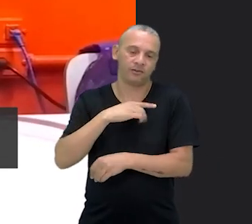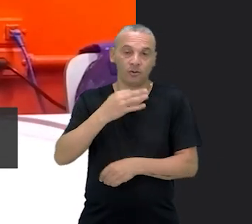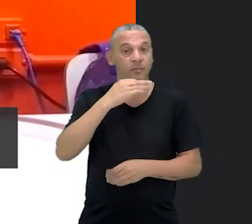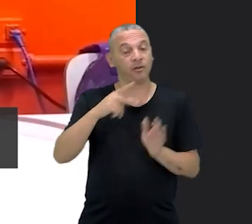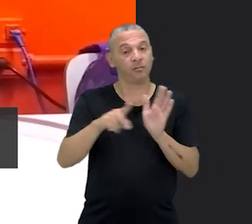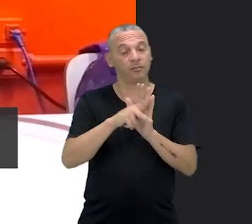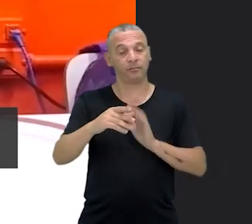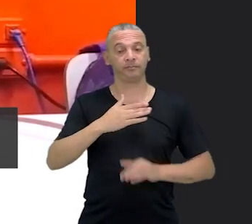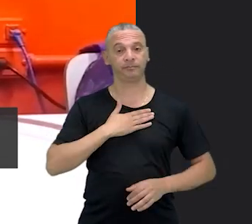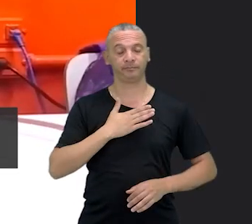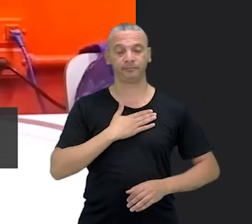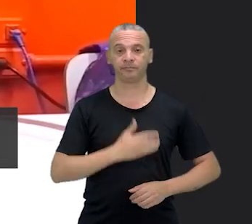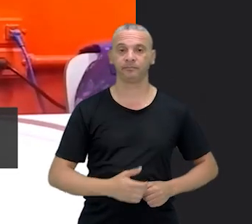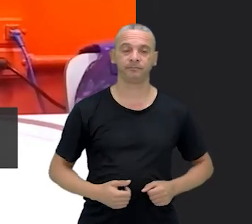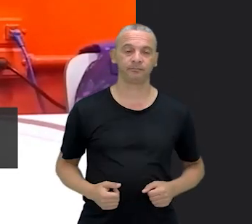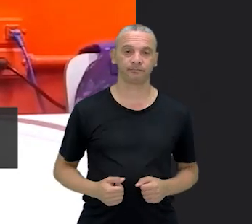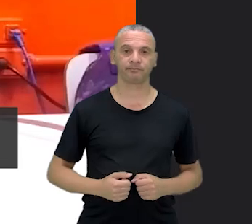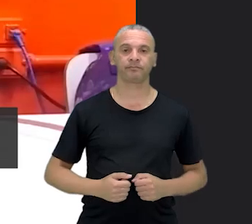opinião.